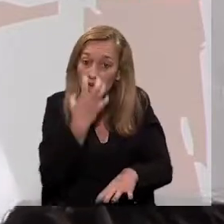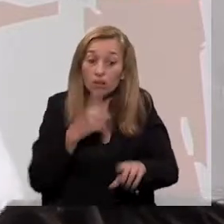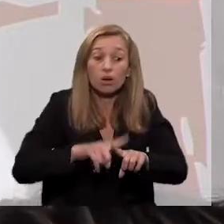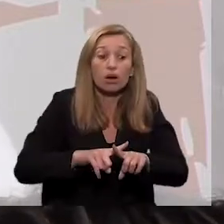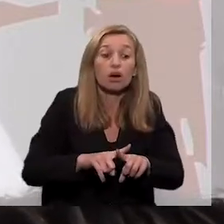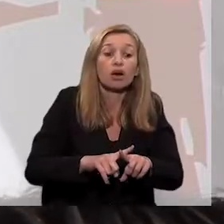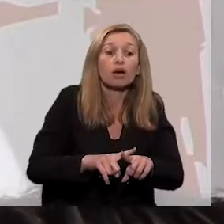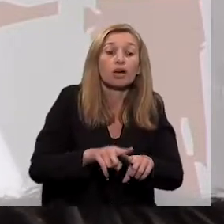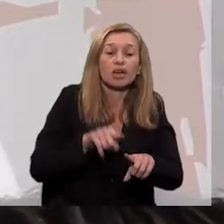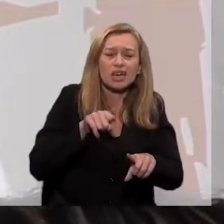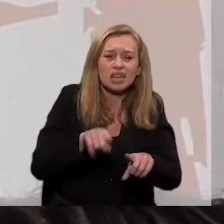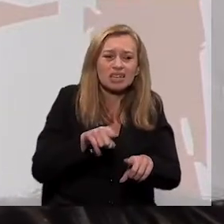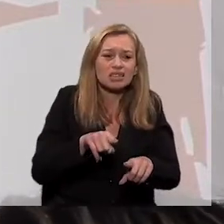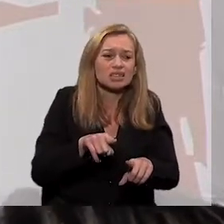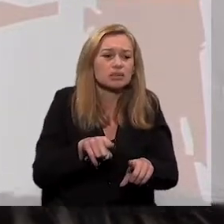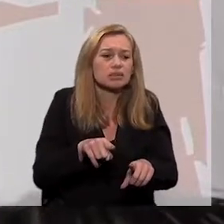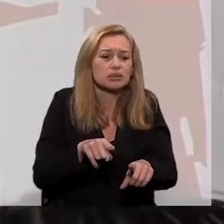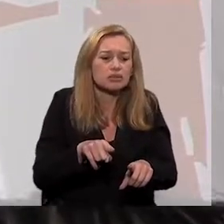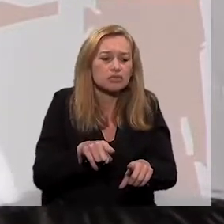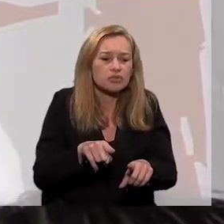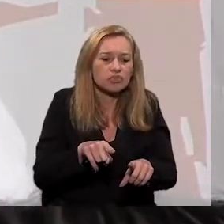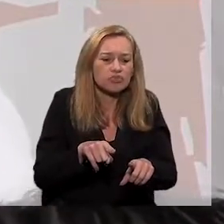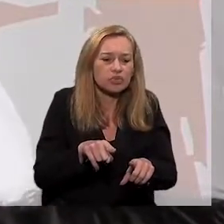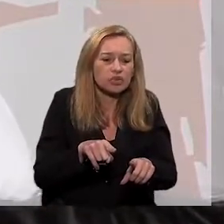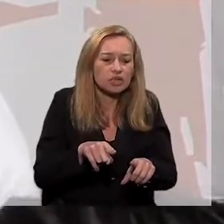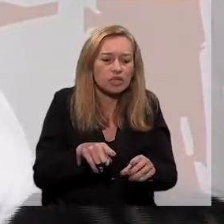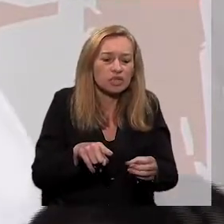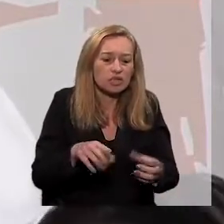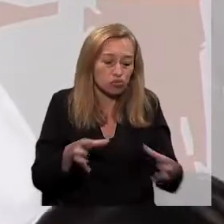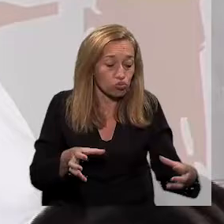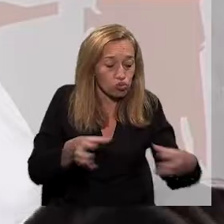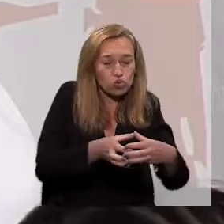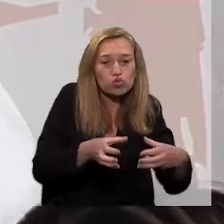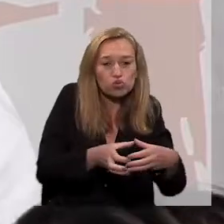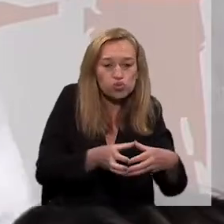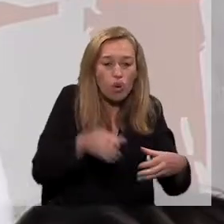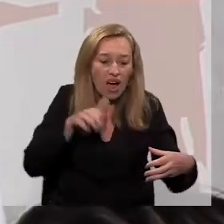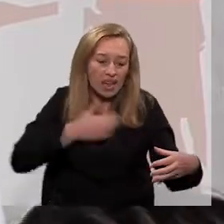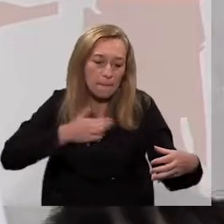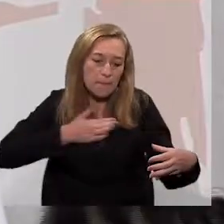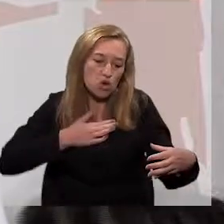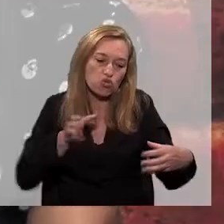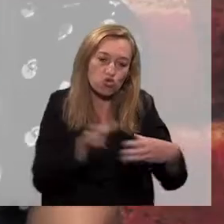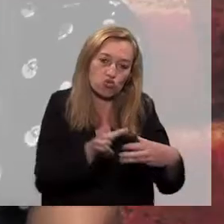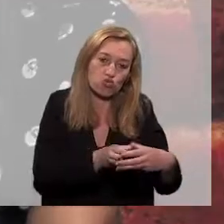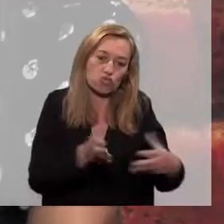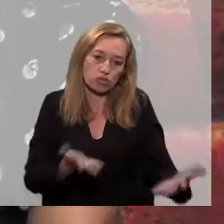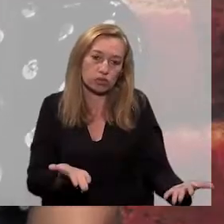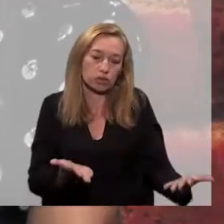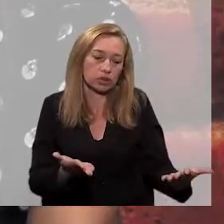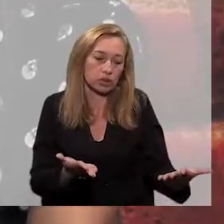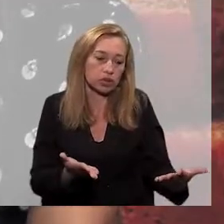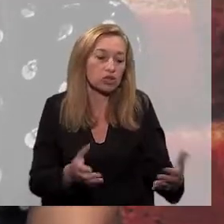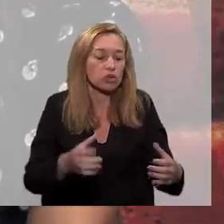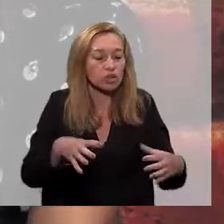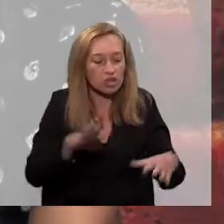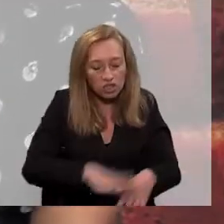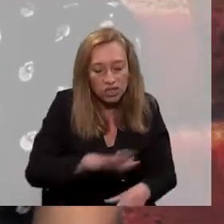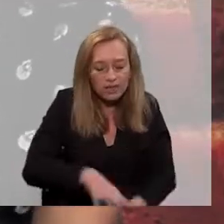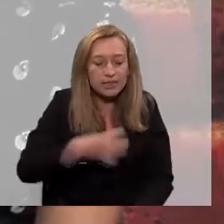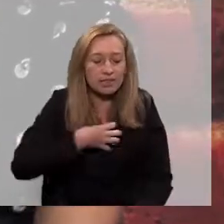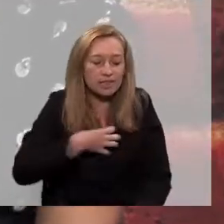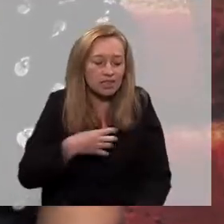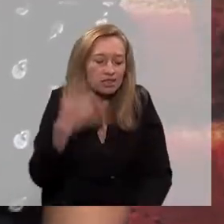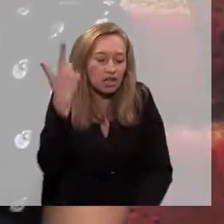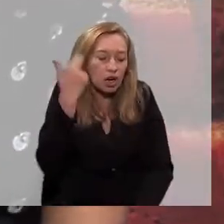Então ele pega essa questão da tribo. Aqui é meu lugar. E quando essas crianças se sentem